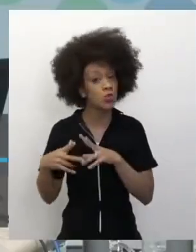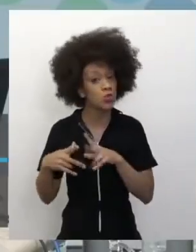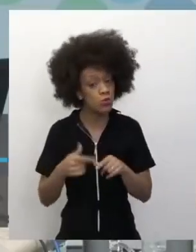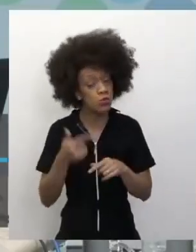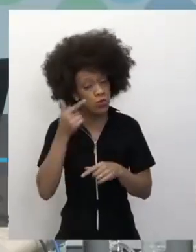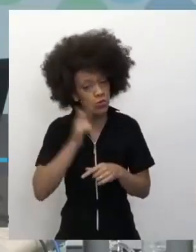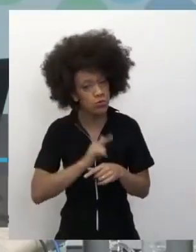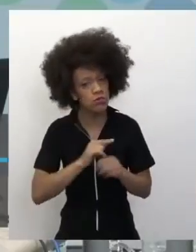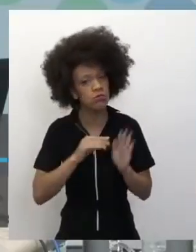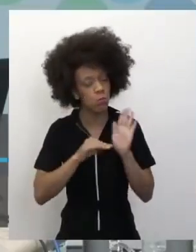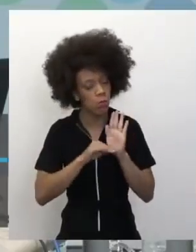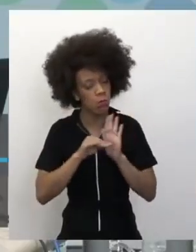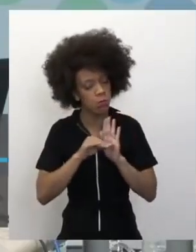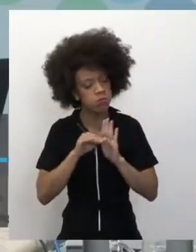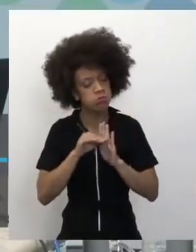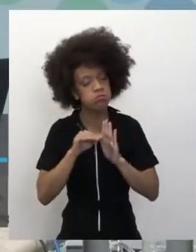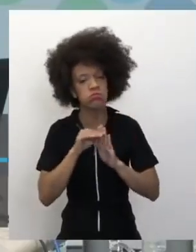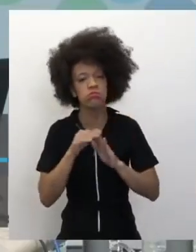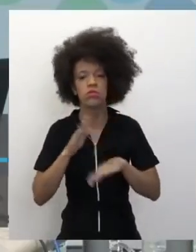conseguindo fazer